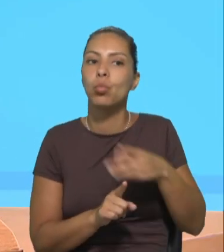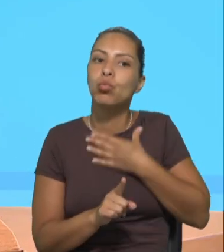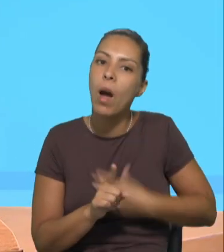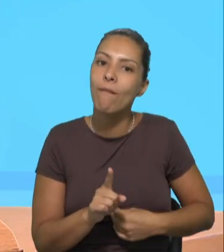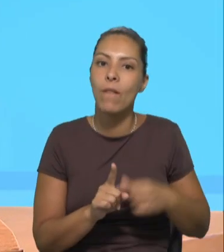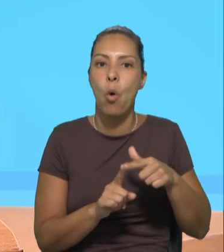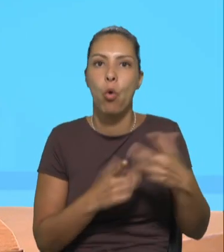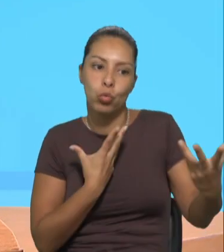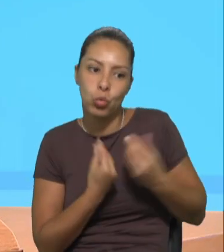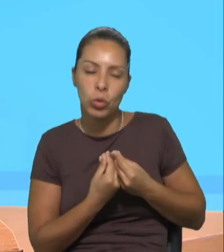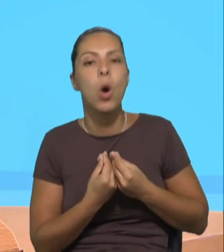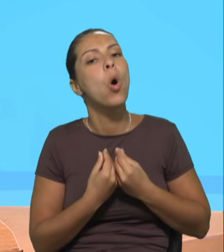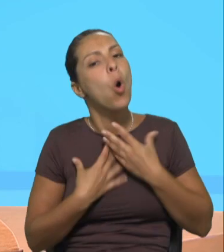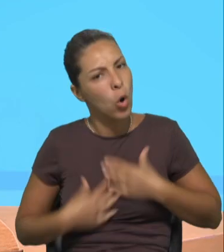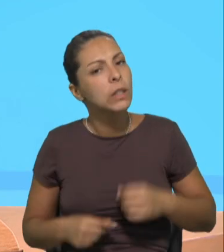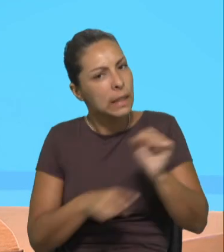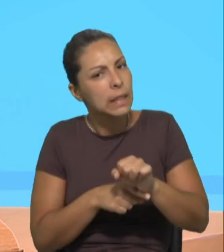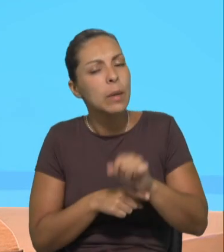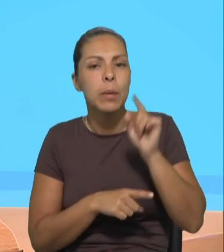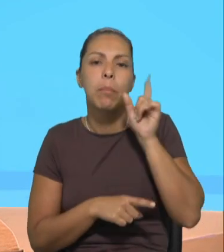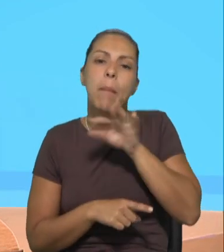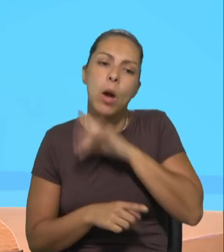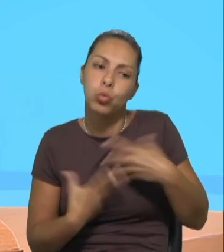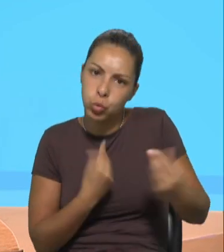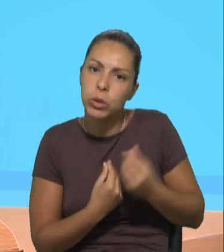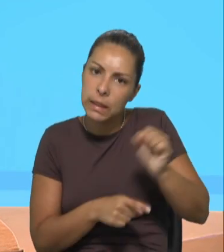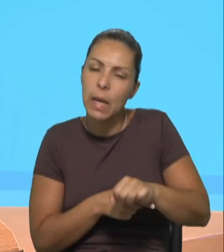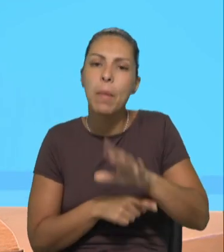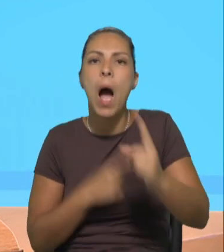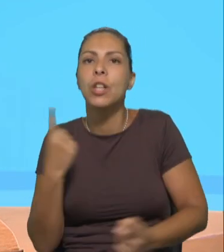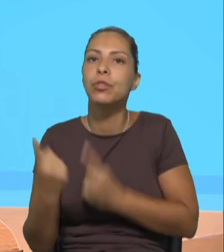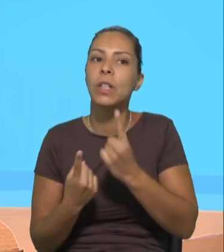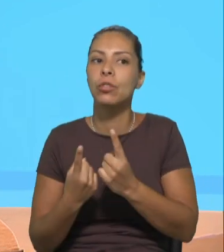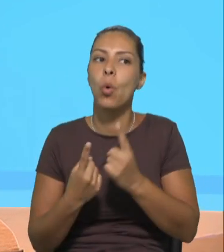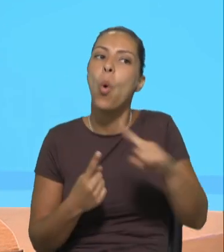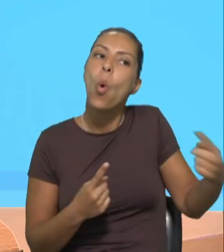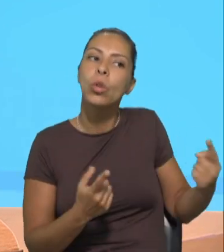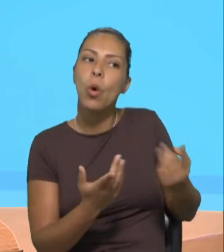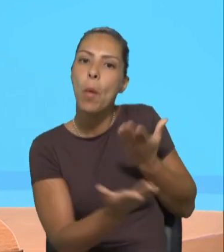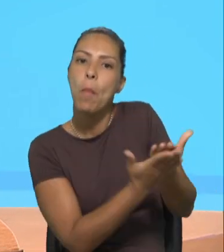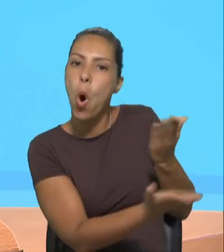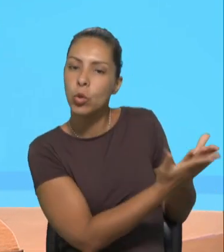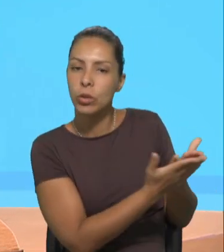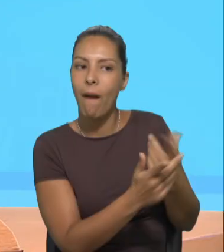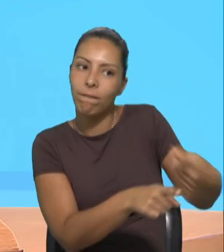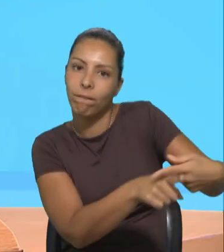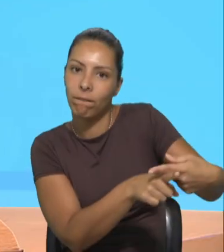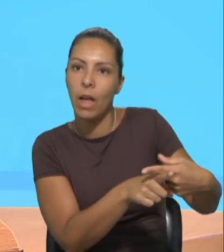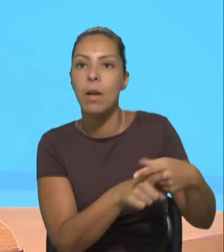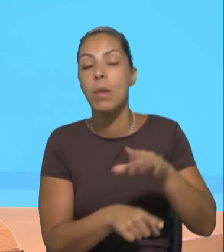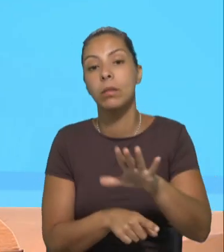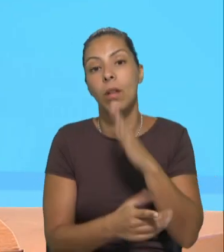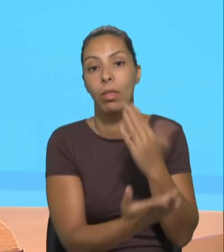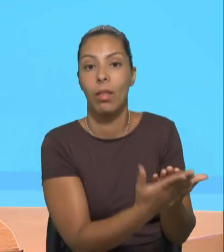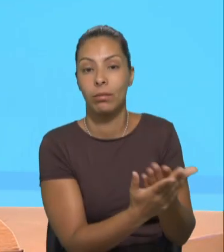estar connosco. Eles gostam de estar connosco, mas, enfim, claro, as propostas às vezes são mais aliciantes para o outro lado. E então procurámos fazer coisas